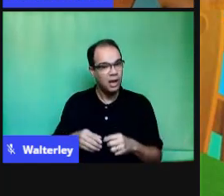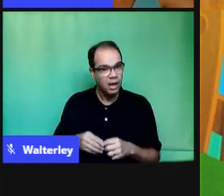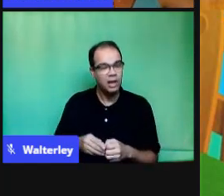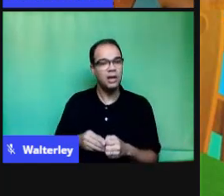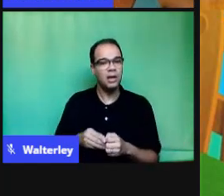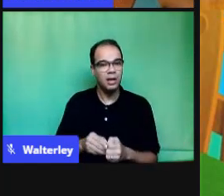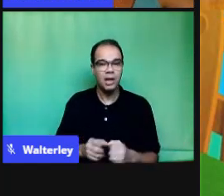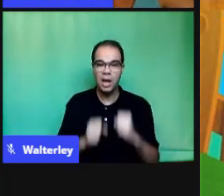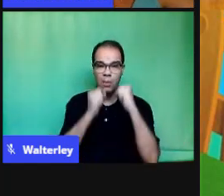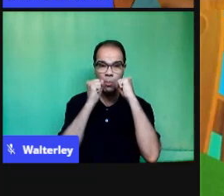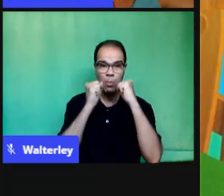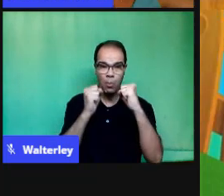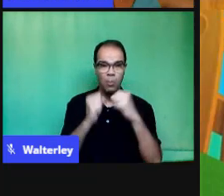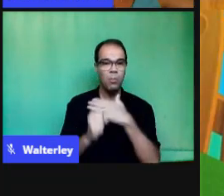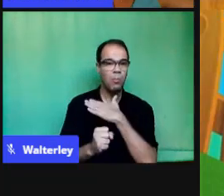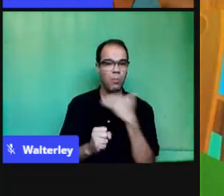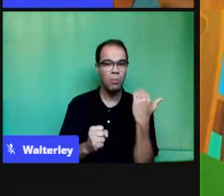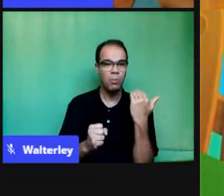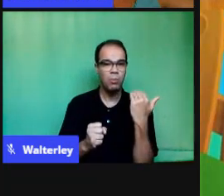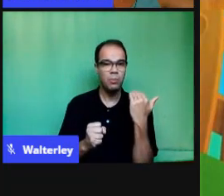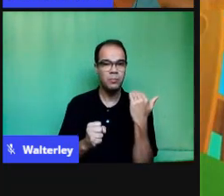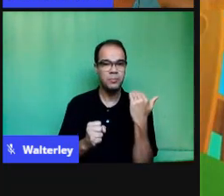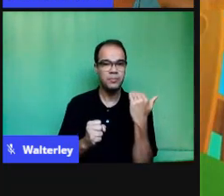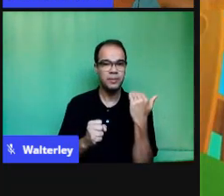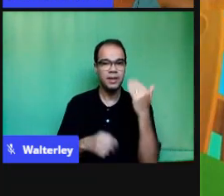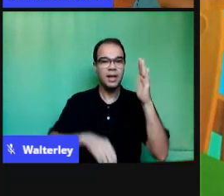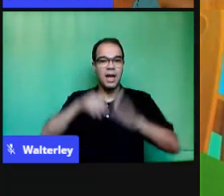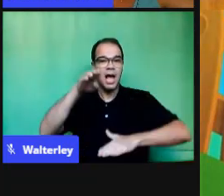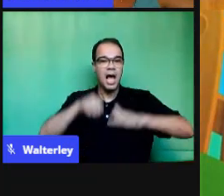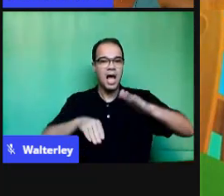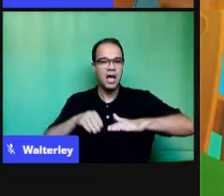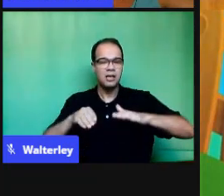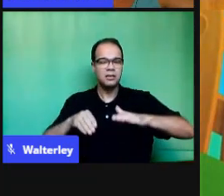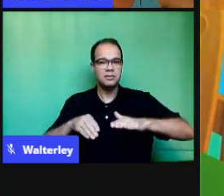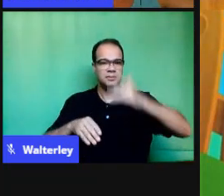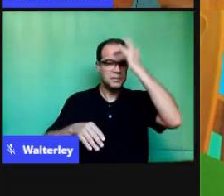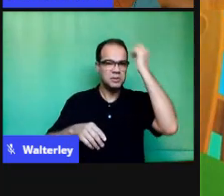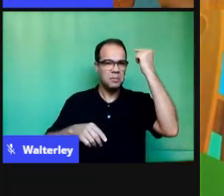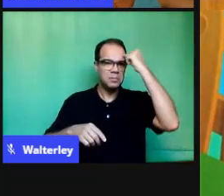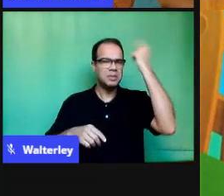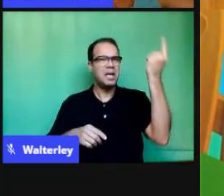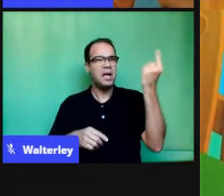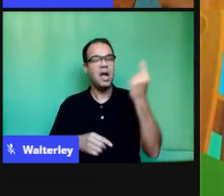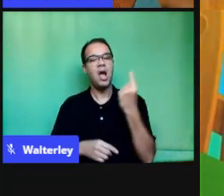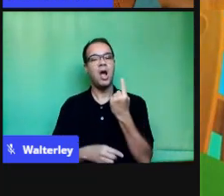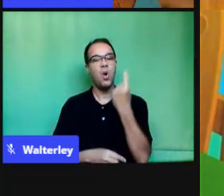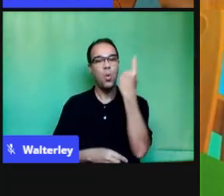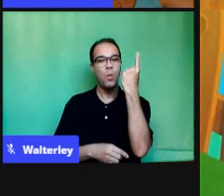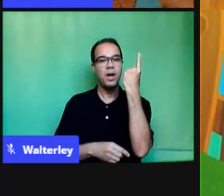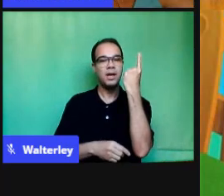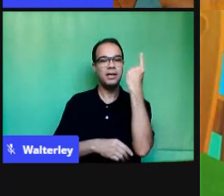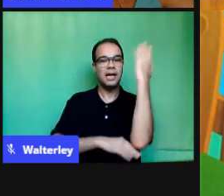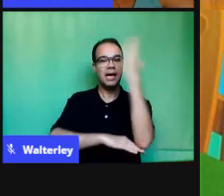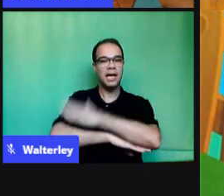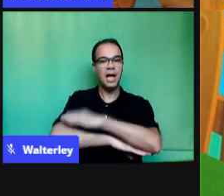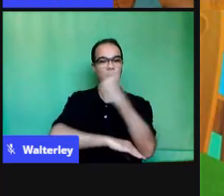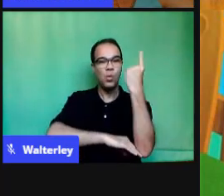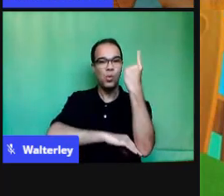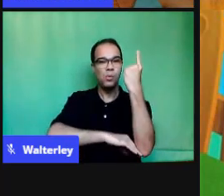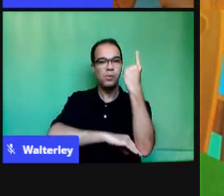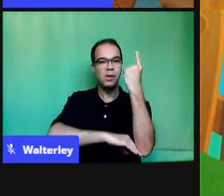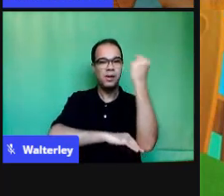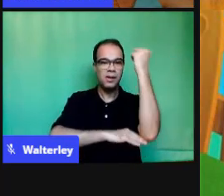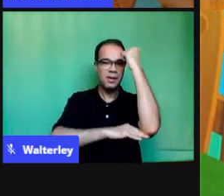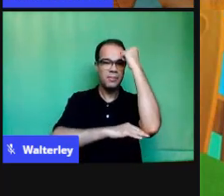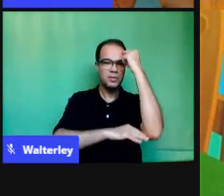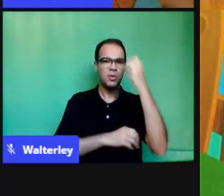hipertermia, porque o dono resolveu fazer uma corrida a 1 da tarde e para levar o seu animalzinho para passear, colocou esse animal